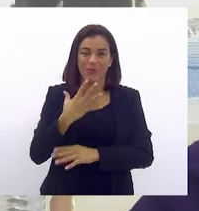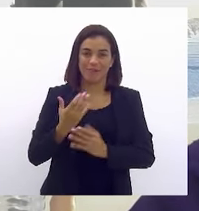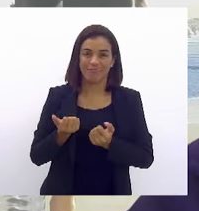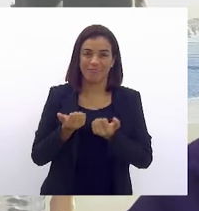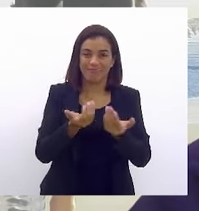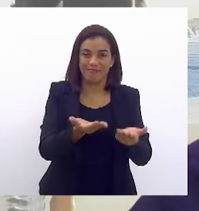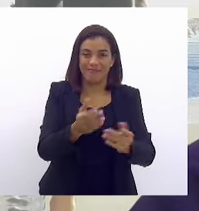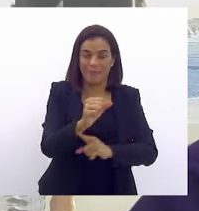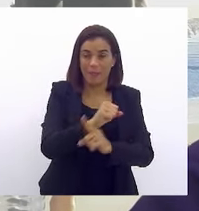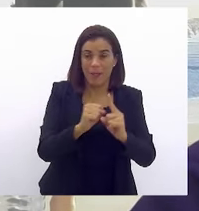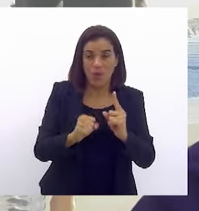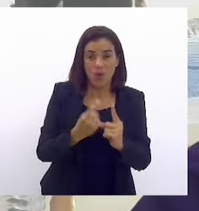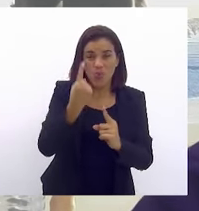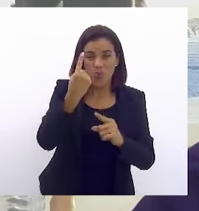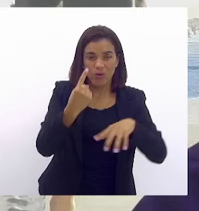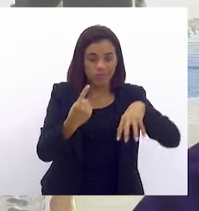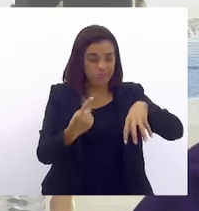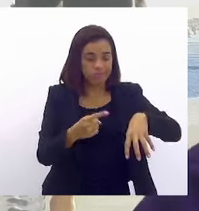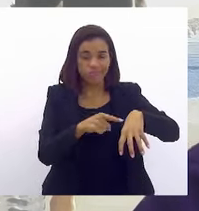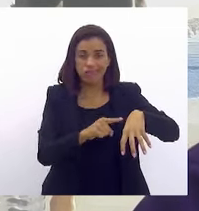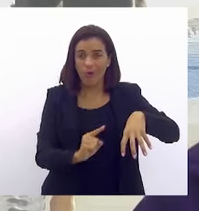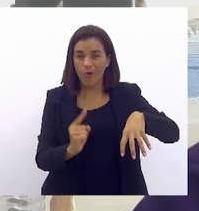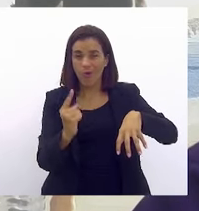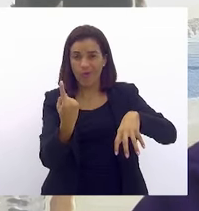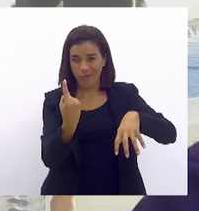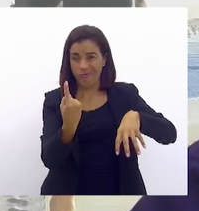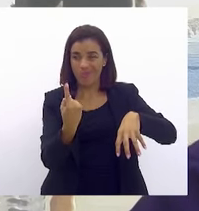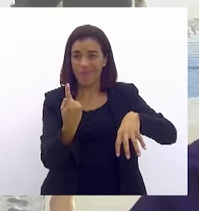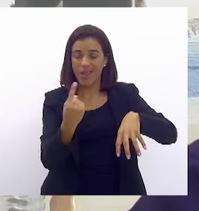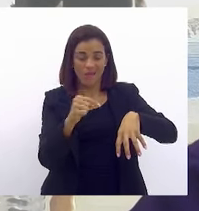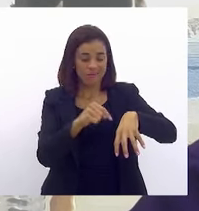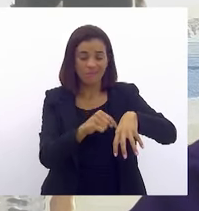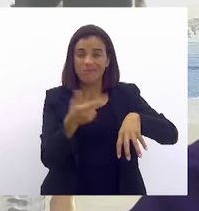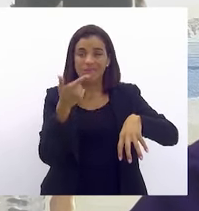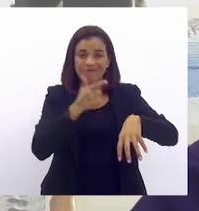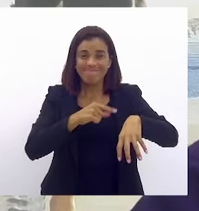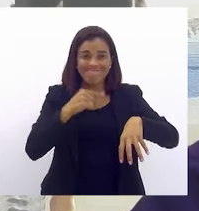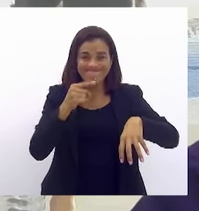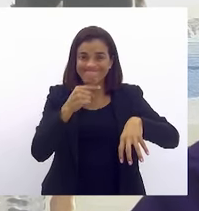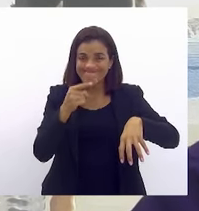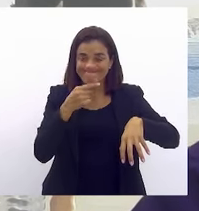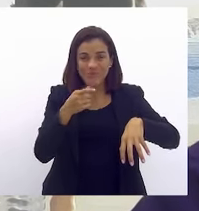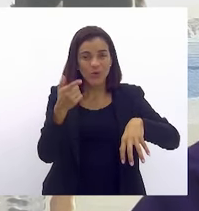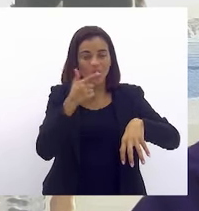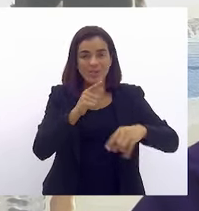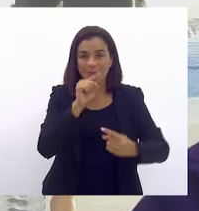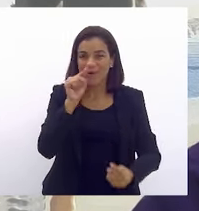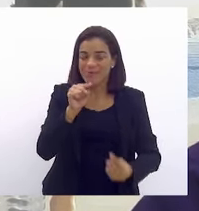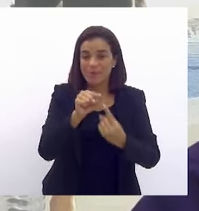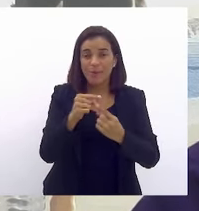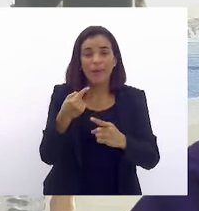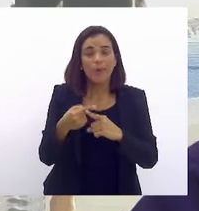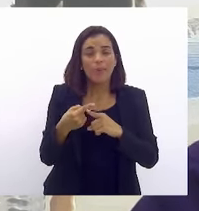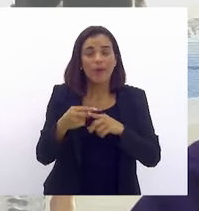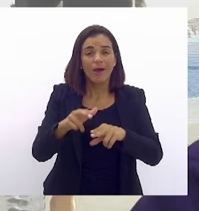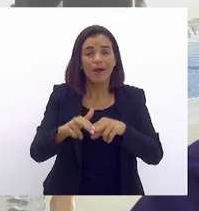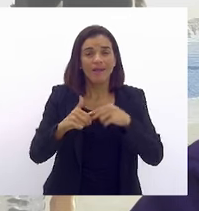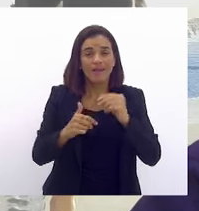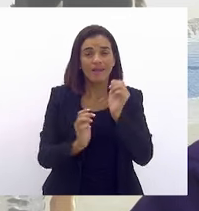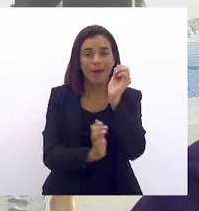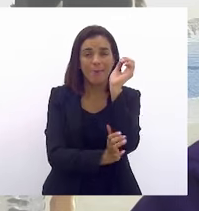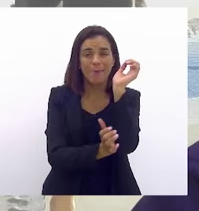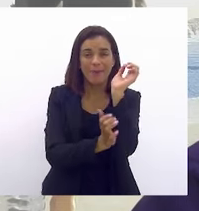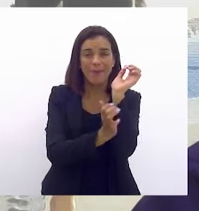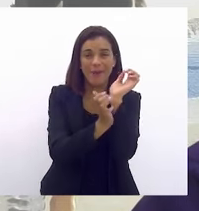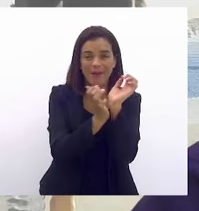só, ou um ente só, muitas vezes não consegue cumprir esse objetivo por conta da própria burocracia que o